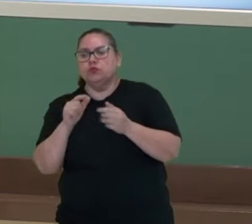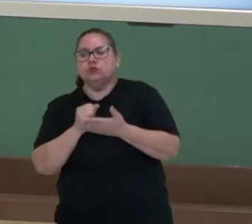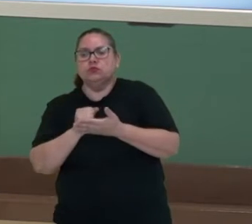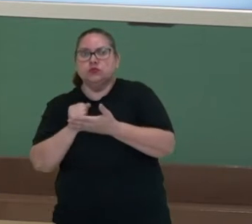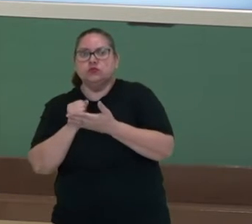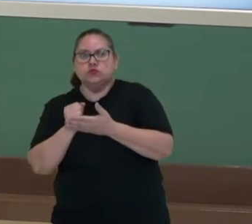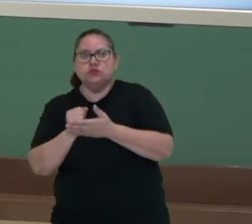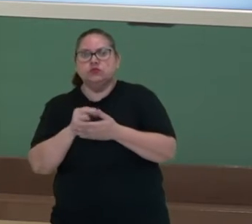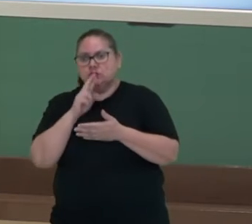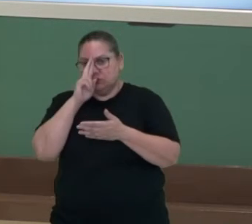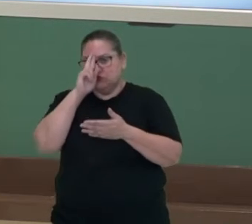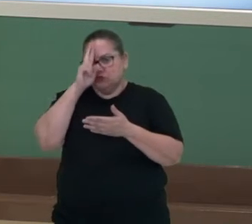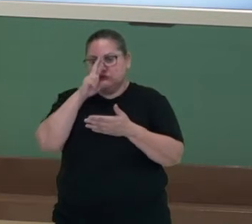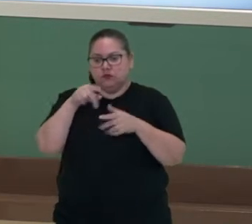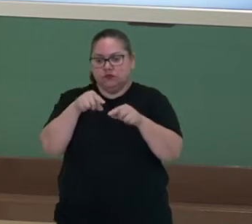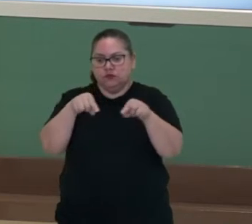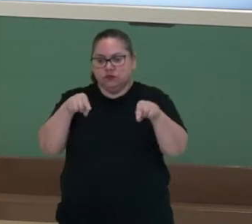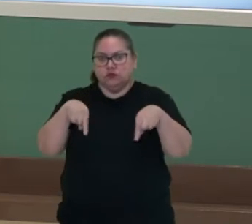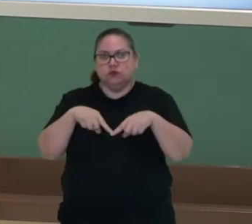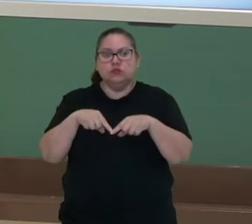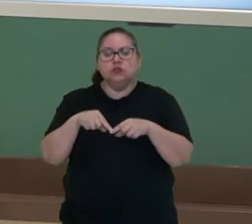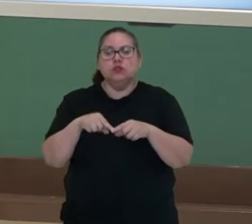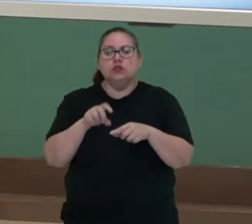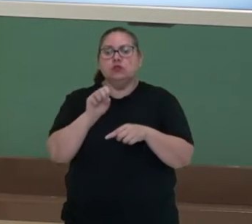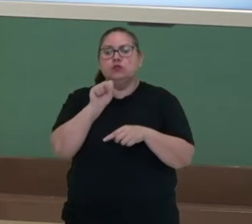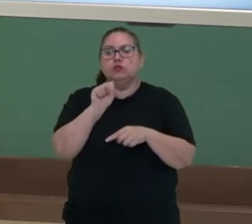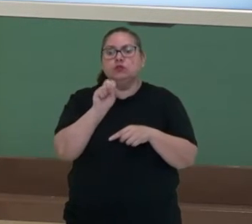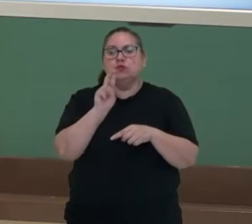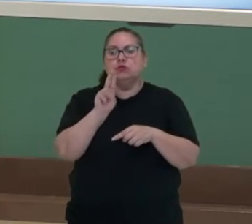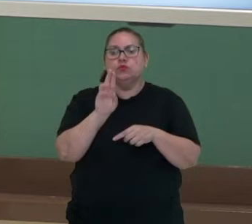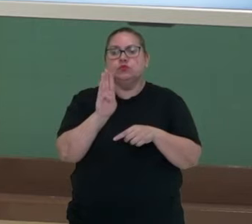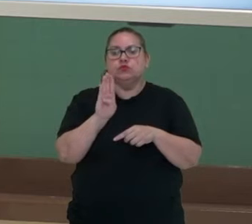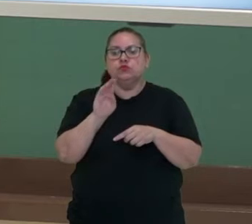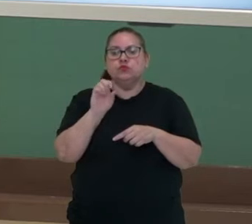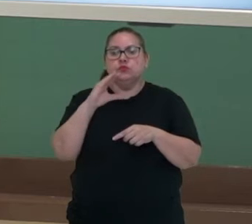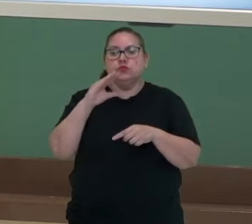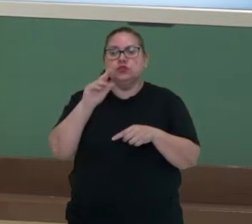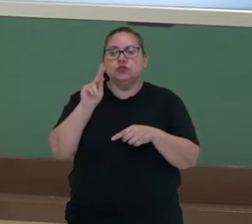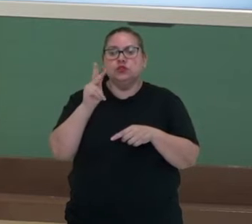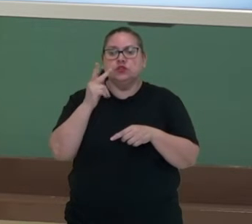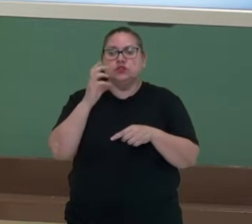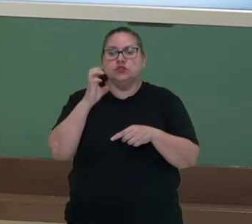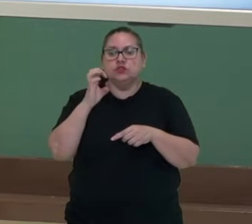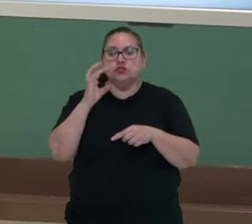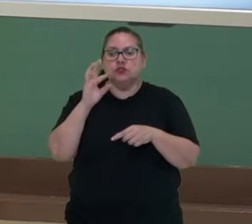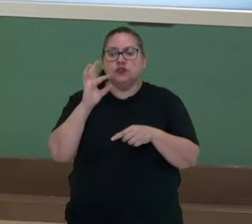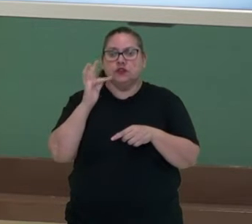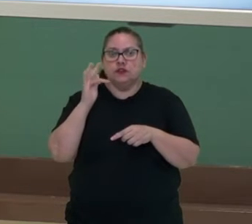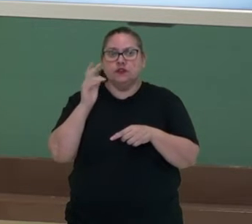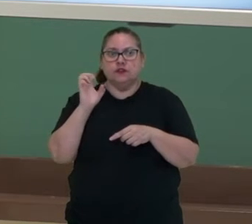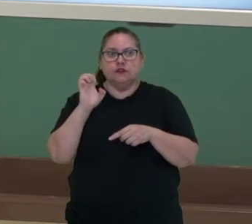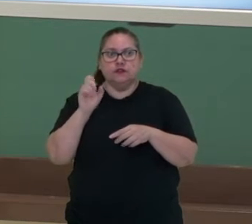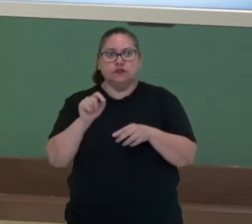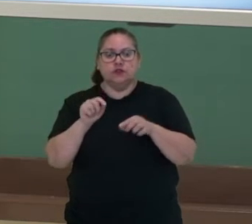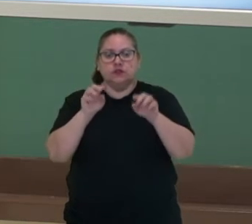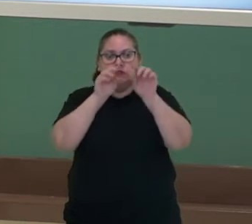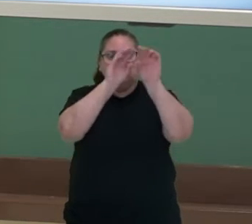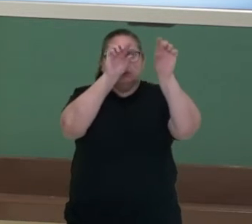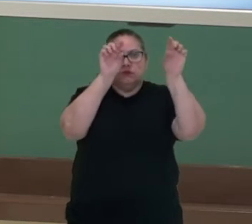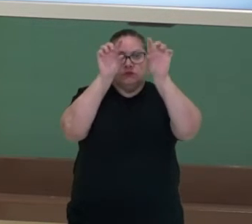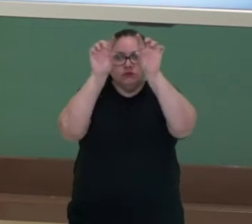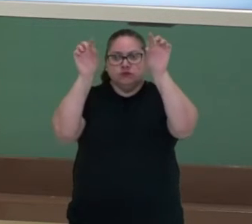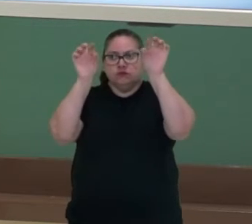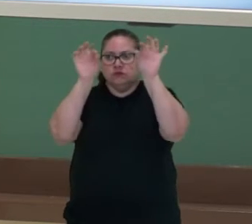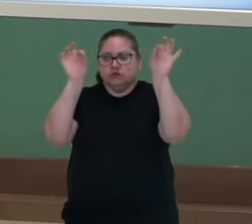chefe de turma, né? E daí nós temos os subchefes de turma. Vejam, né, esse organograma de